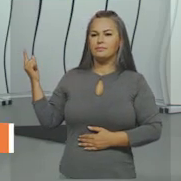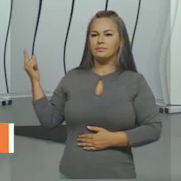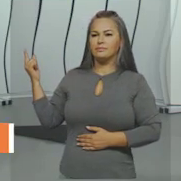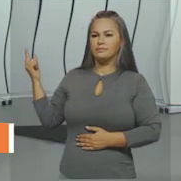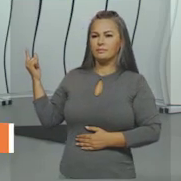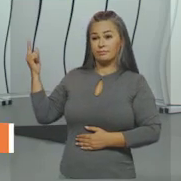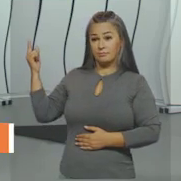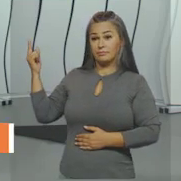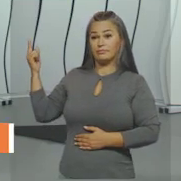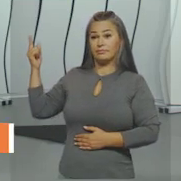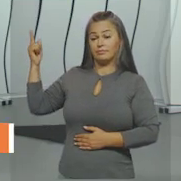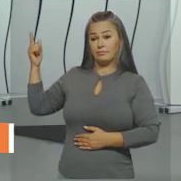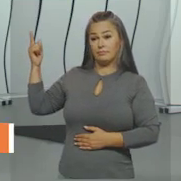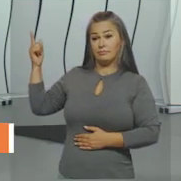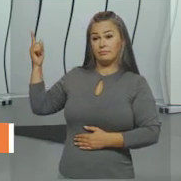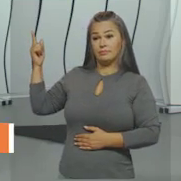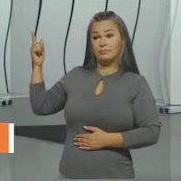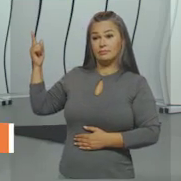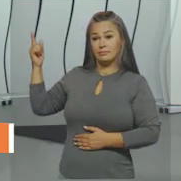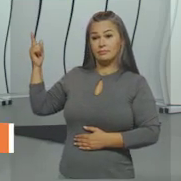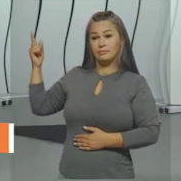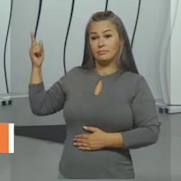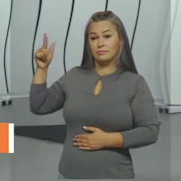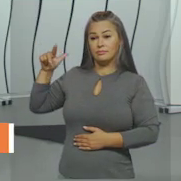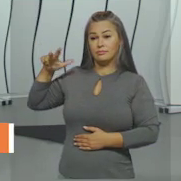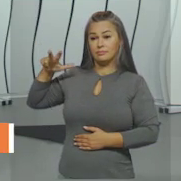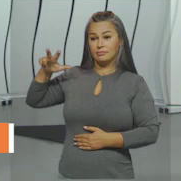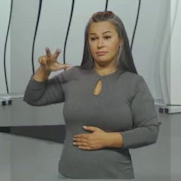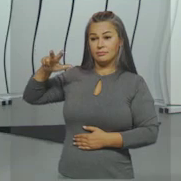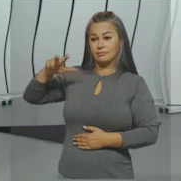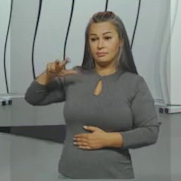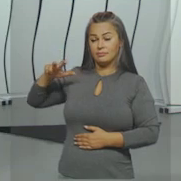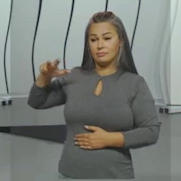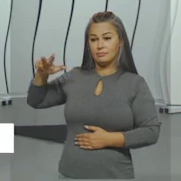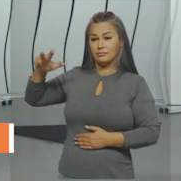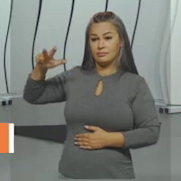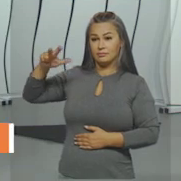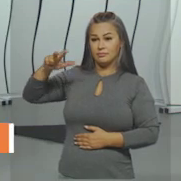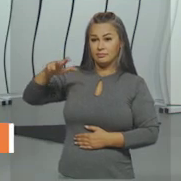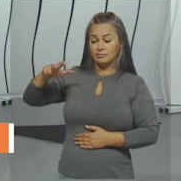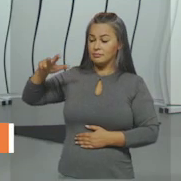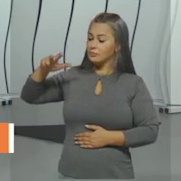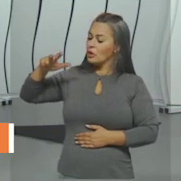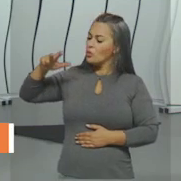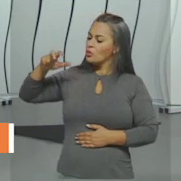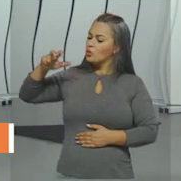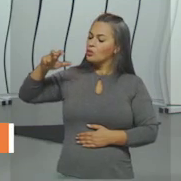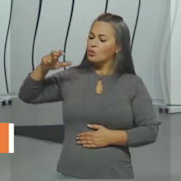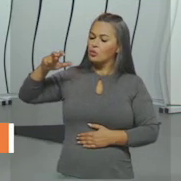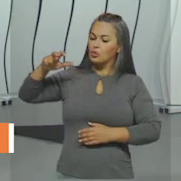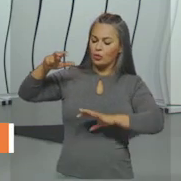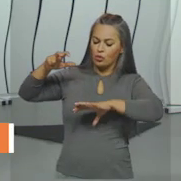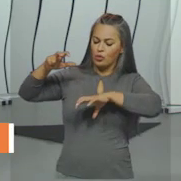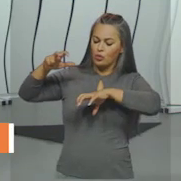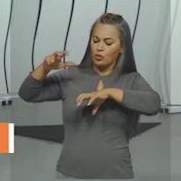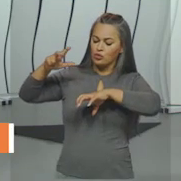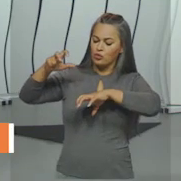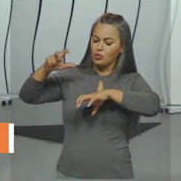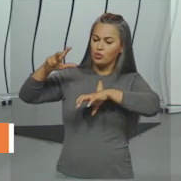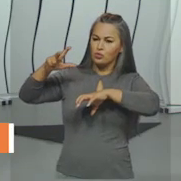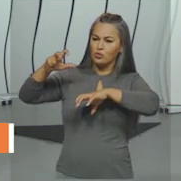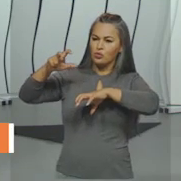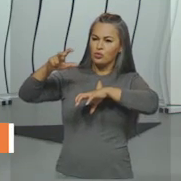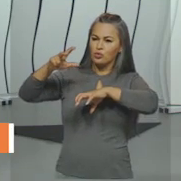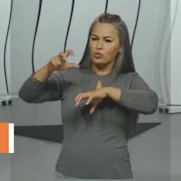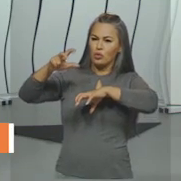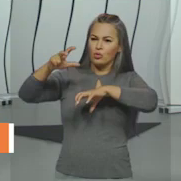um satélite. Esse satélite está recebendo sinais aqui de uma região e ele está enviando esses